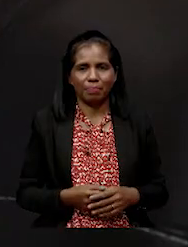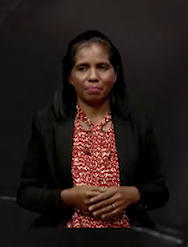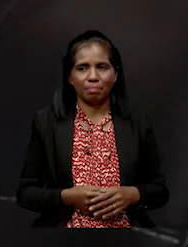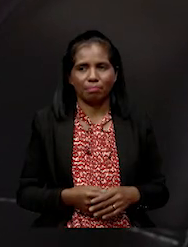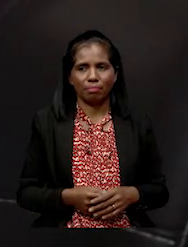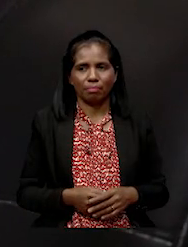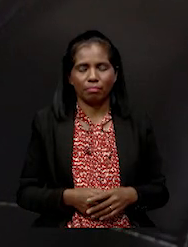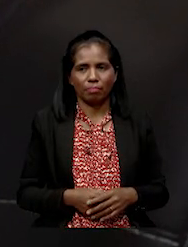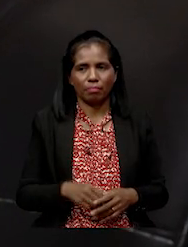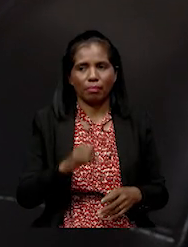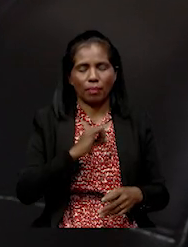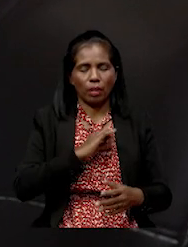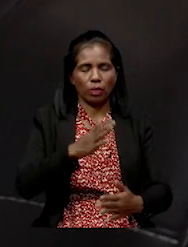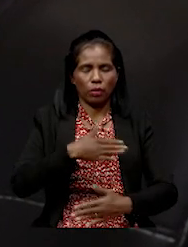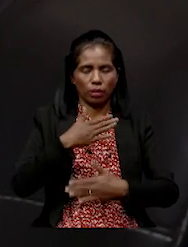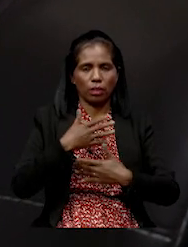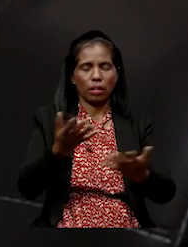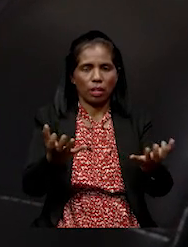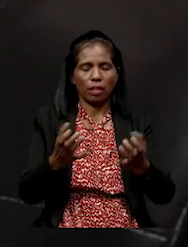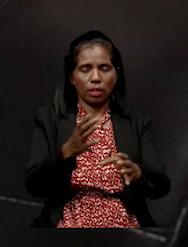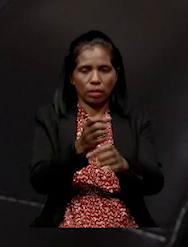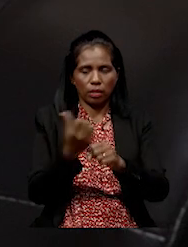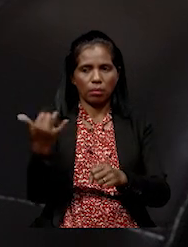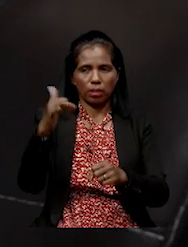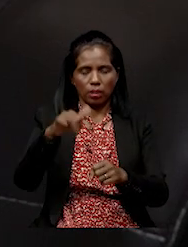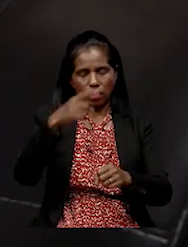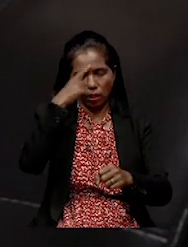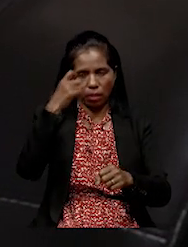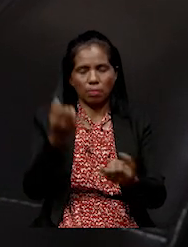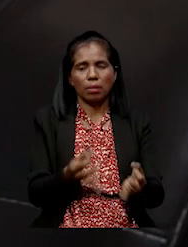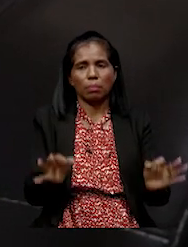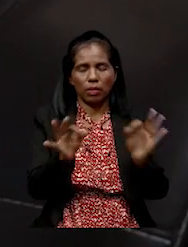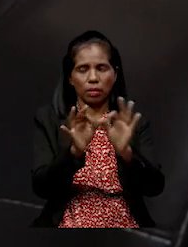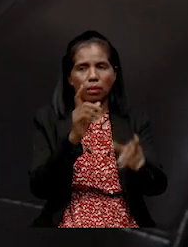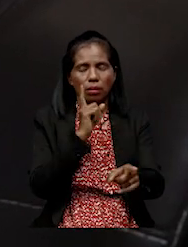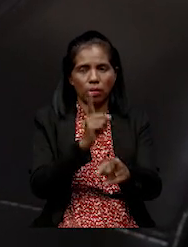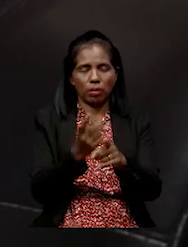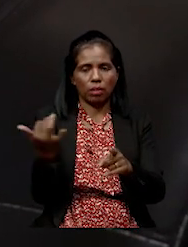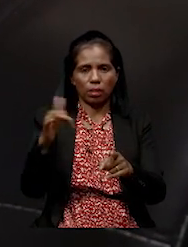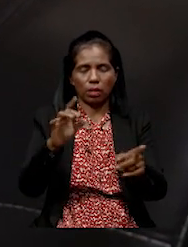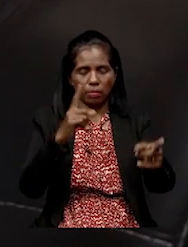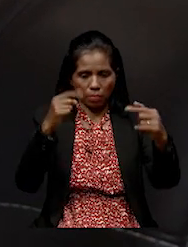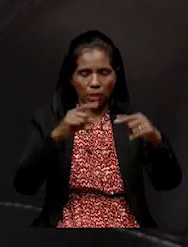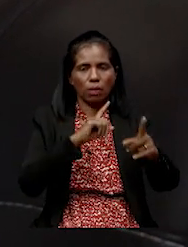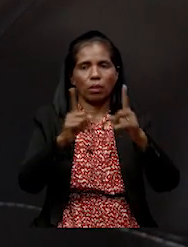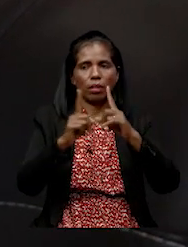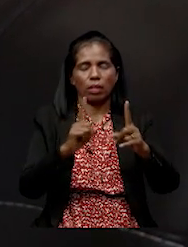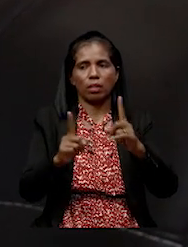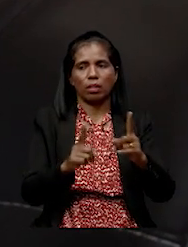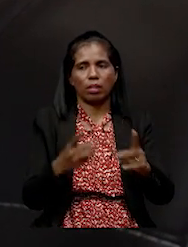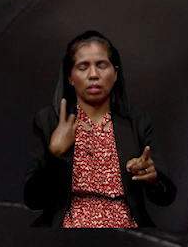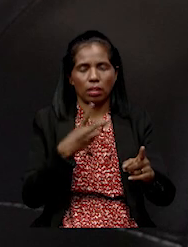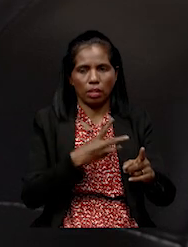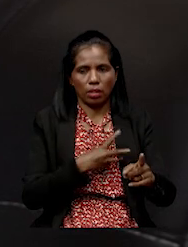Estou contente de ter essa característica, também é importante ter essa característica, mas também ter essa característica, para